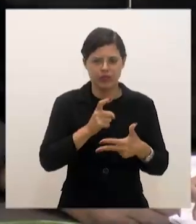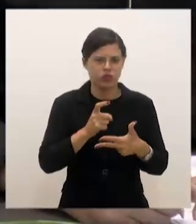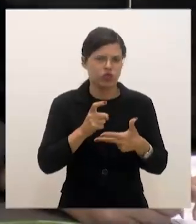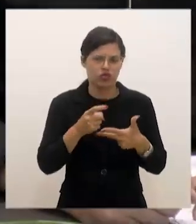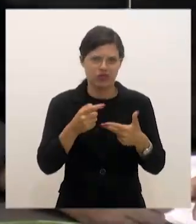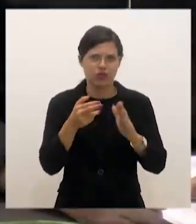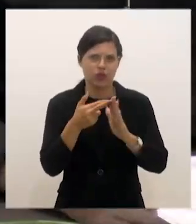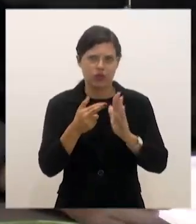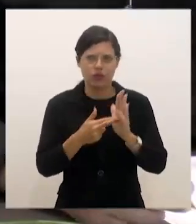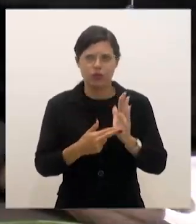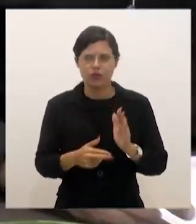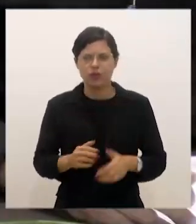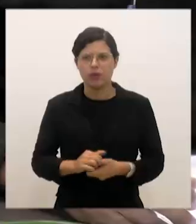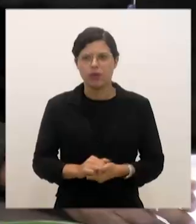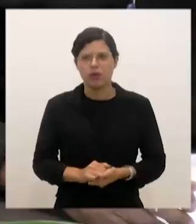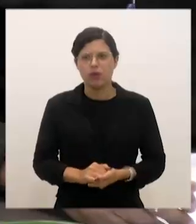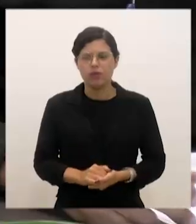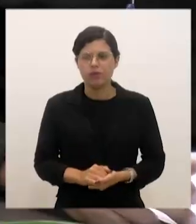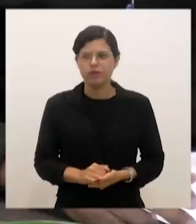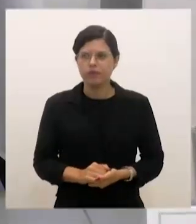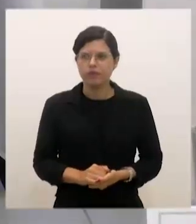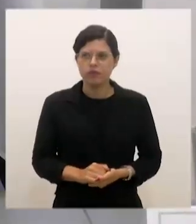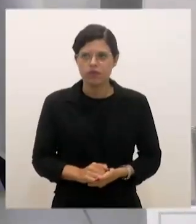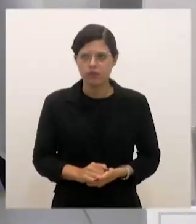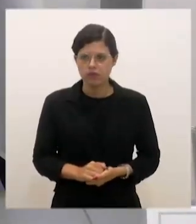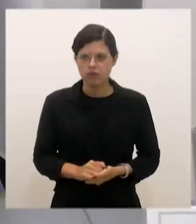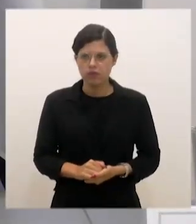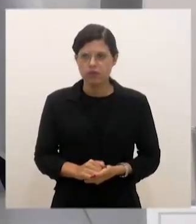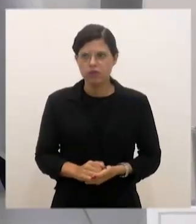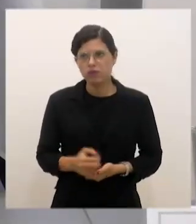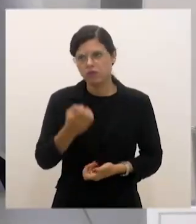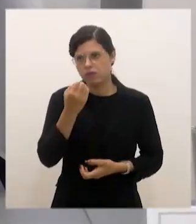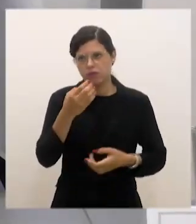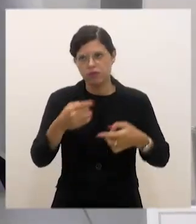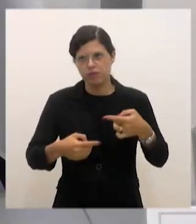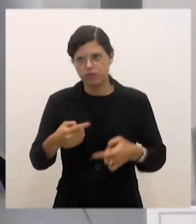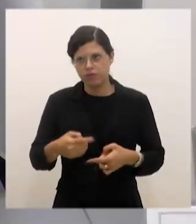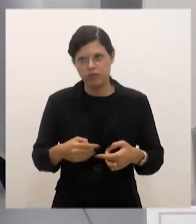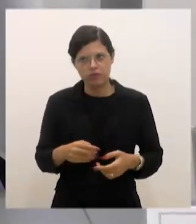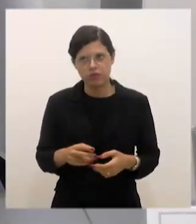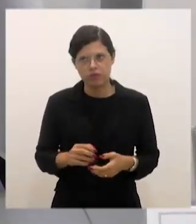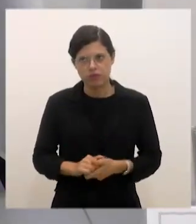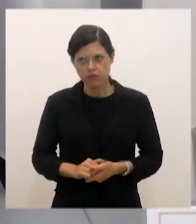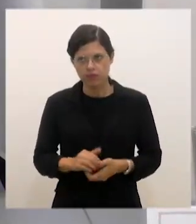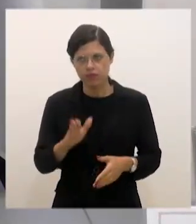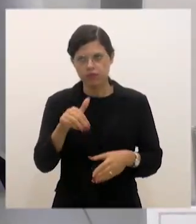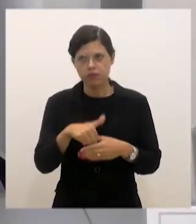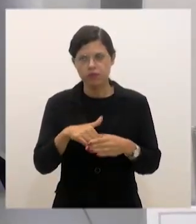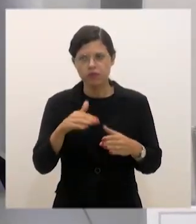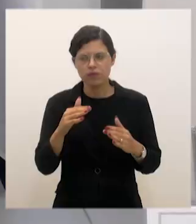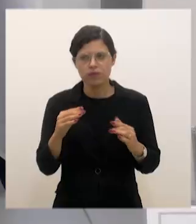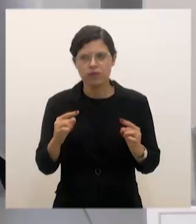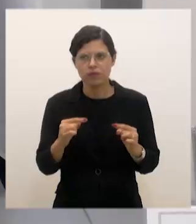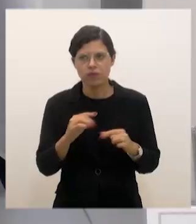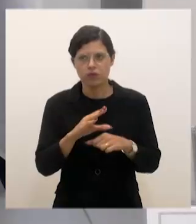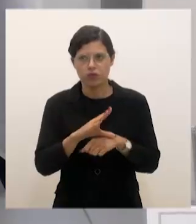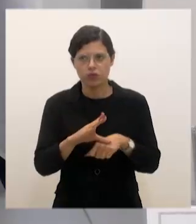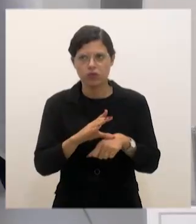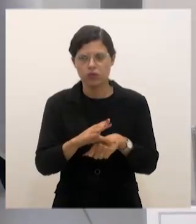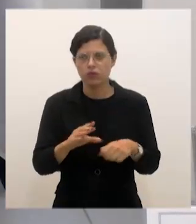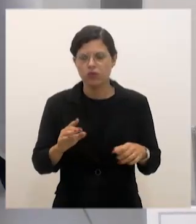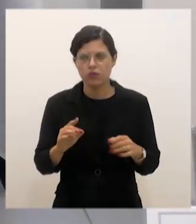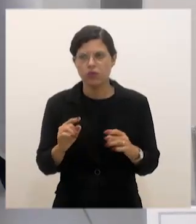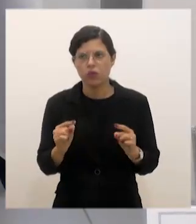Isso. E isso foi correto também. Bem, mas é uma matéria boa de discutir. Vamos enfrentar a discussão, então. Eu mantenho o voto pela constitucionalidade com emendas e o deputado Luiz Paulo,